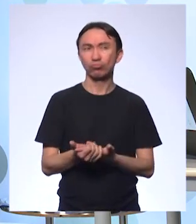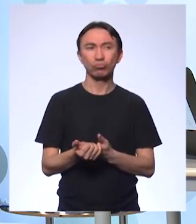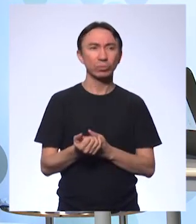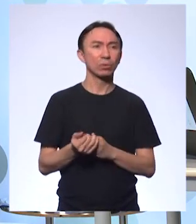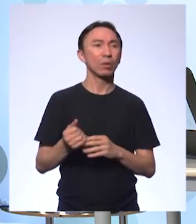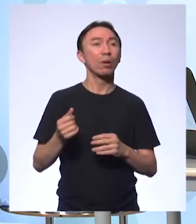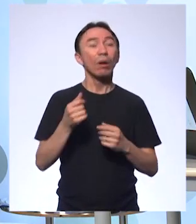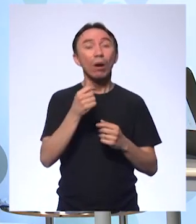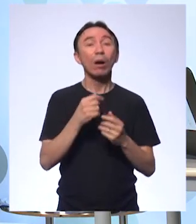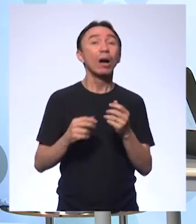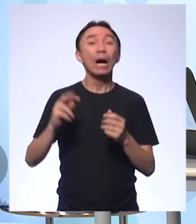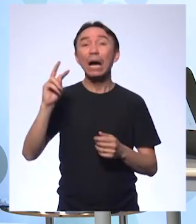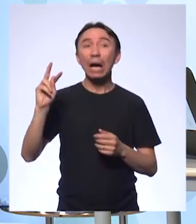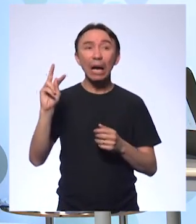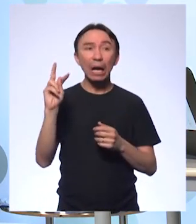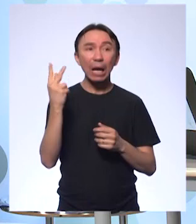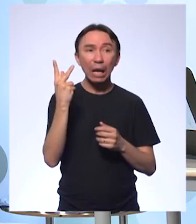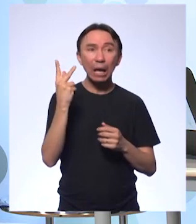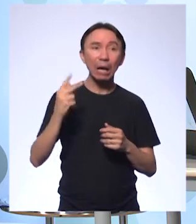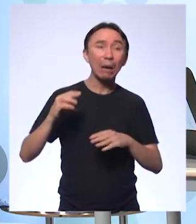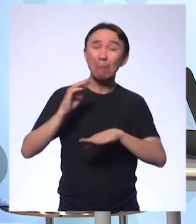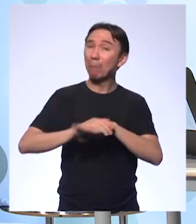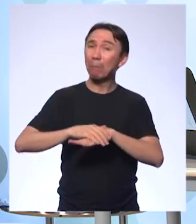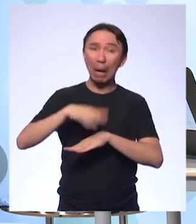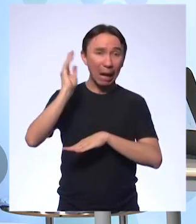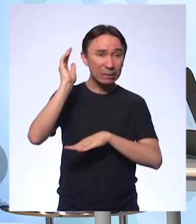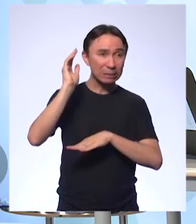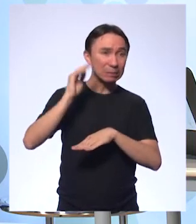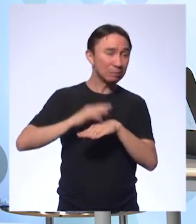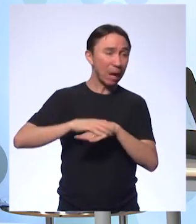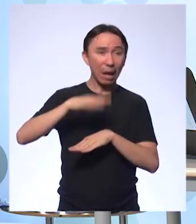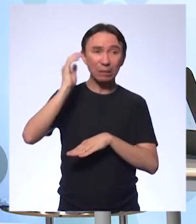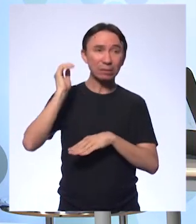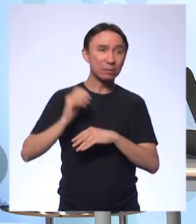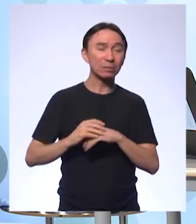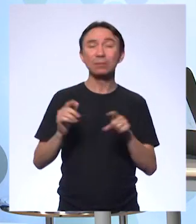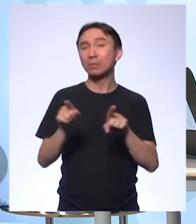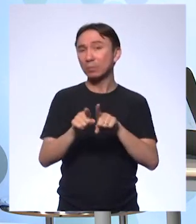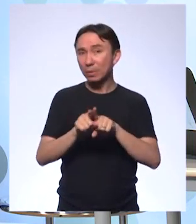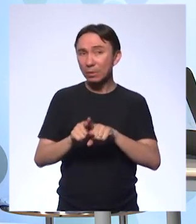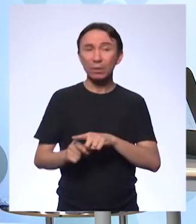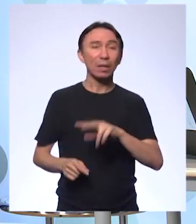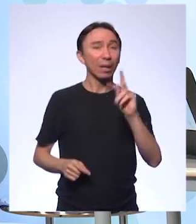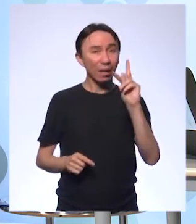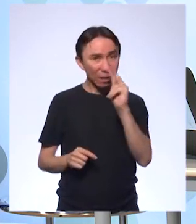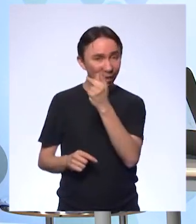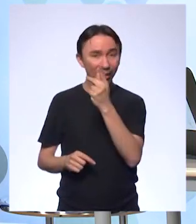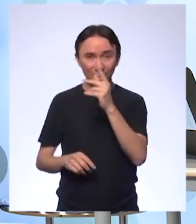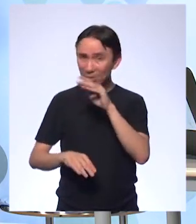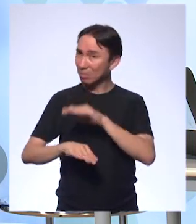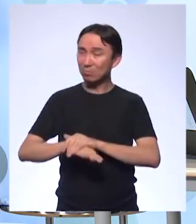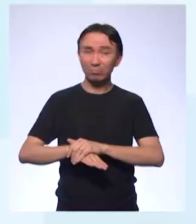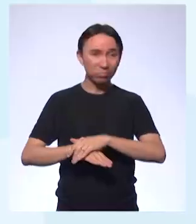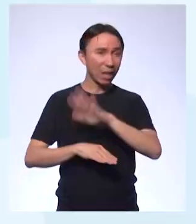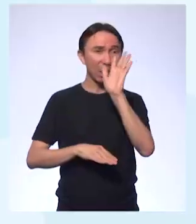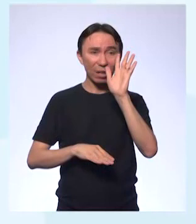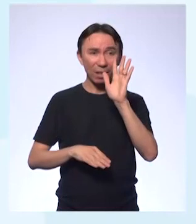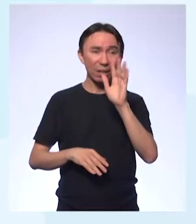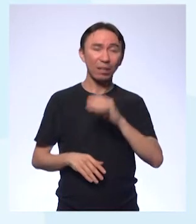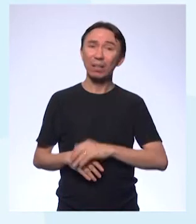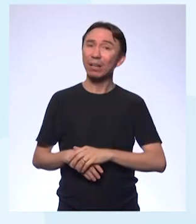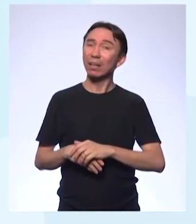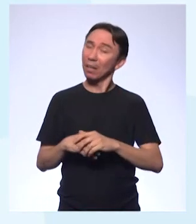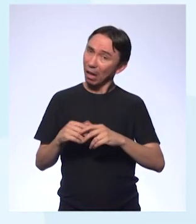caso aqui, ó, eu tenho H aqui, se eu usar o clorito, eu tenho H aqui, se eu usar o cloro, eu estou aumentando a quantidade de H+